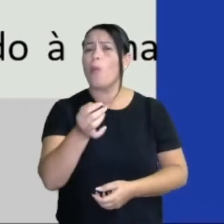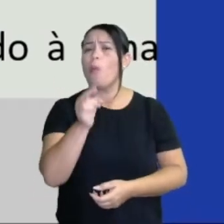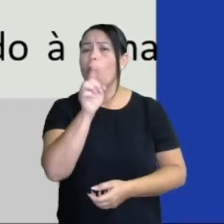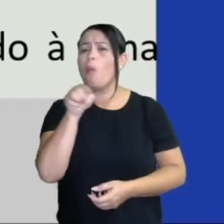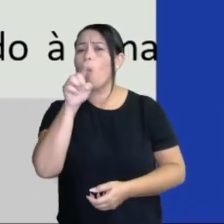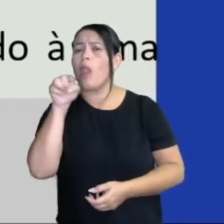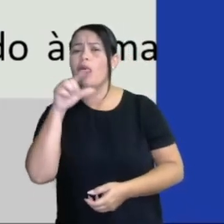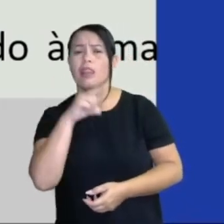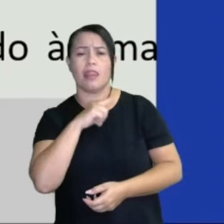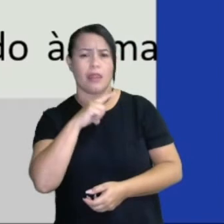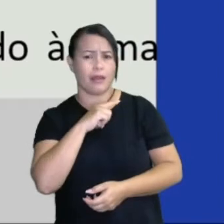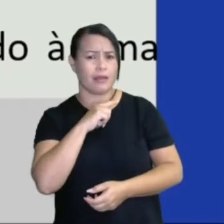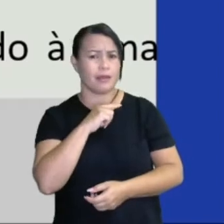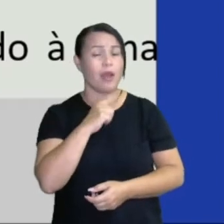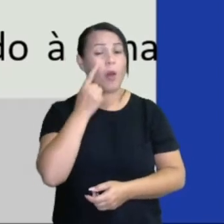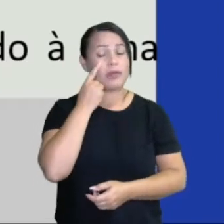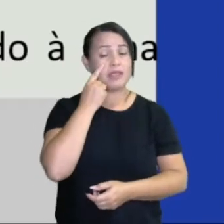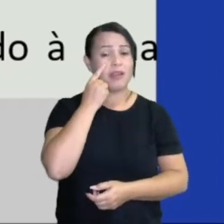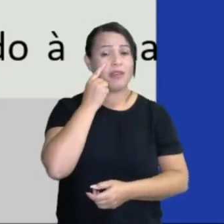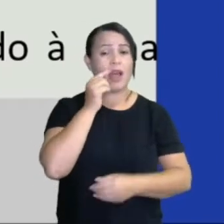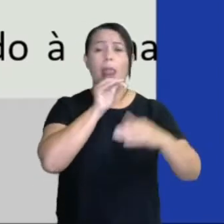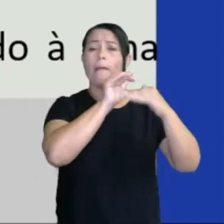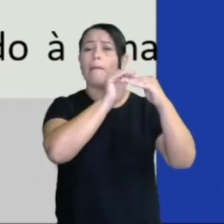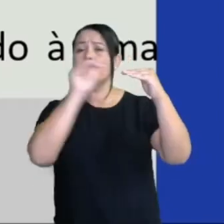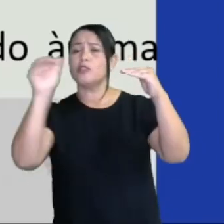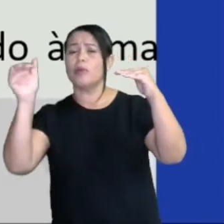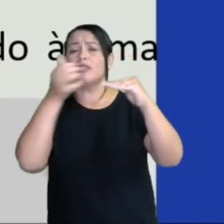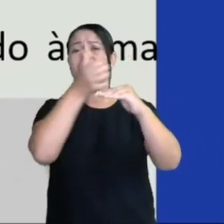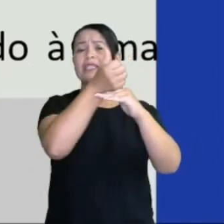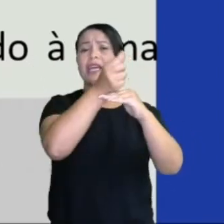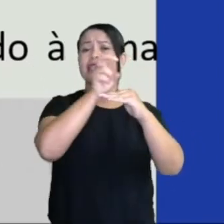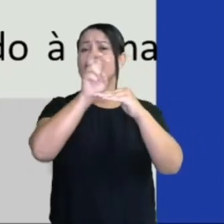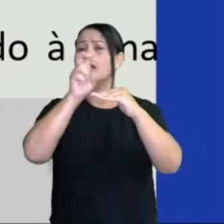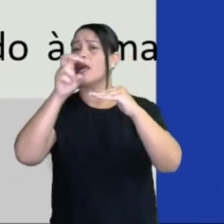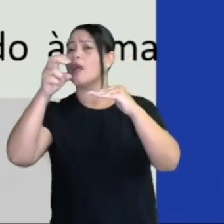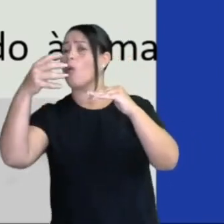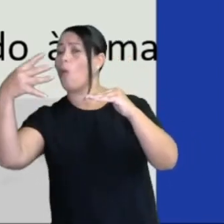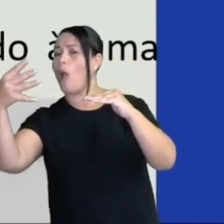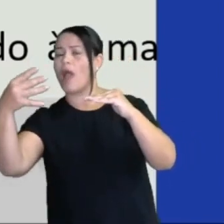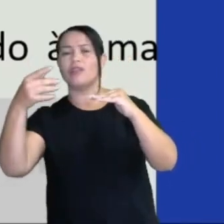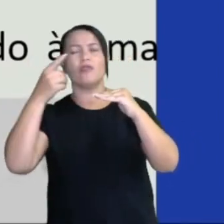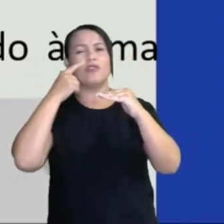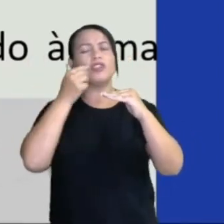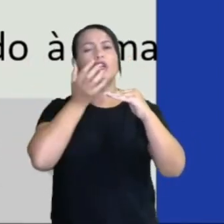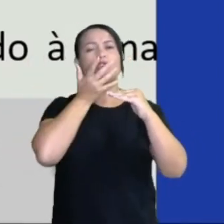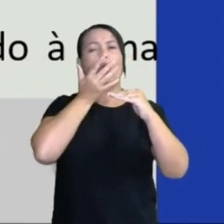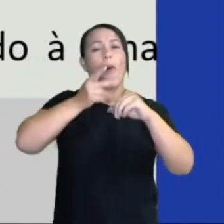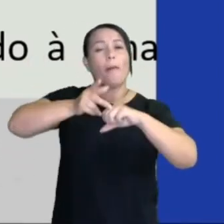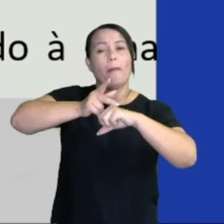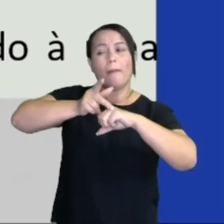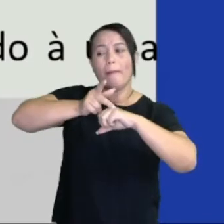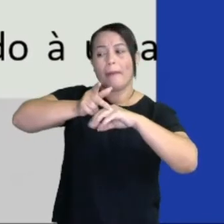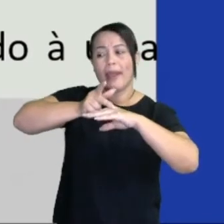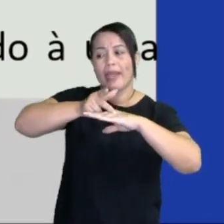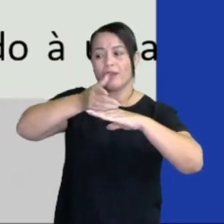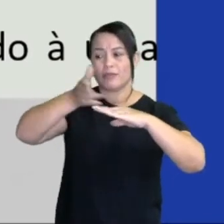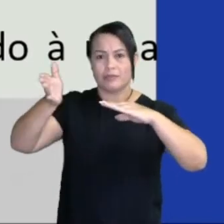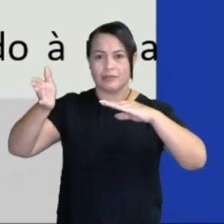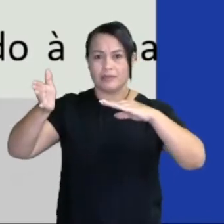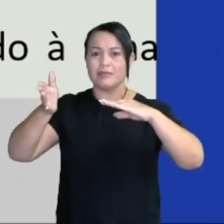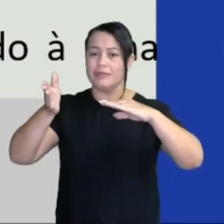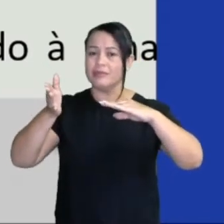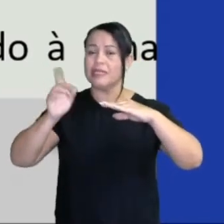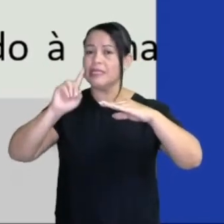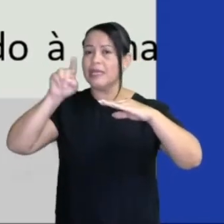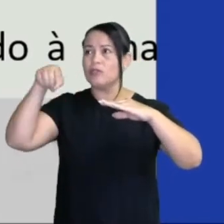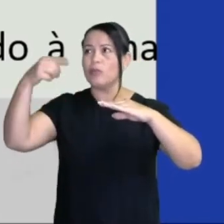peças seguintes? Na parte superior, eu tenho quem? Tenho 6, 5 e 4. Eu coloquei em negrito as outras possíveis peças que